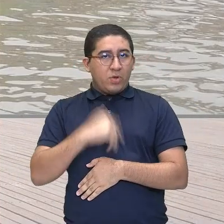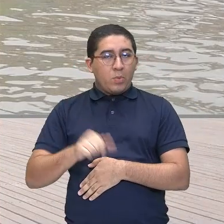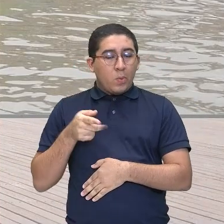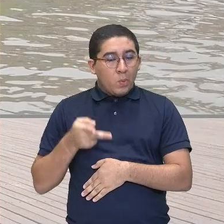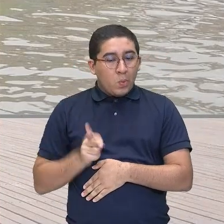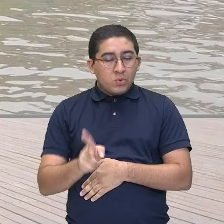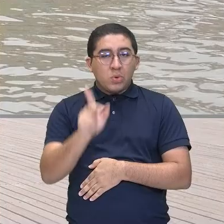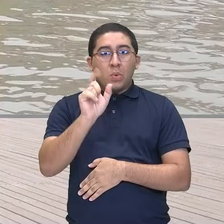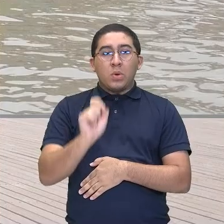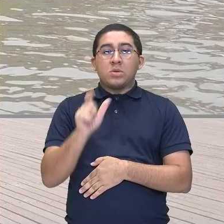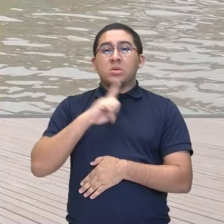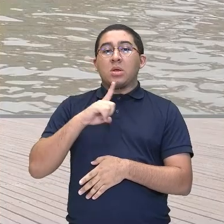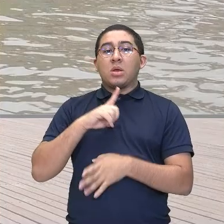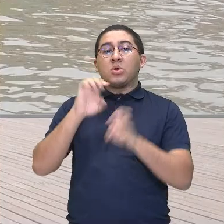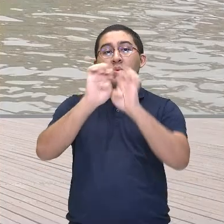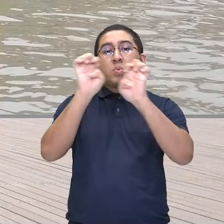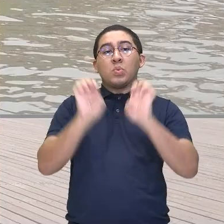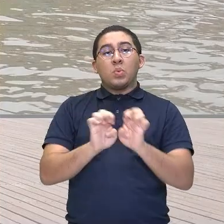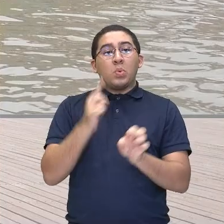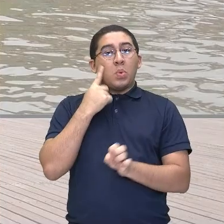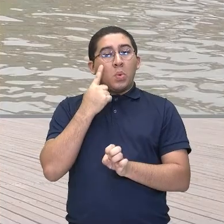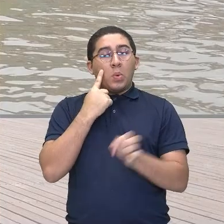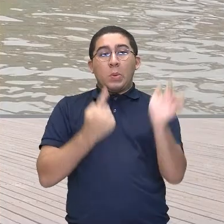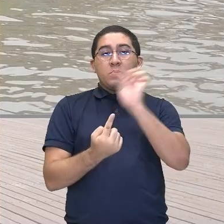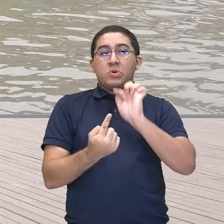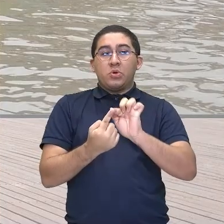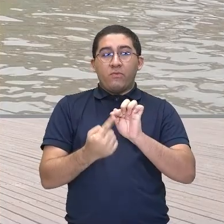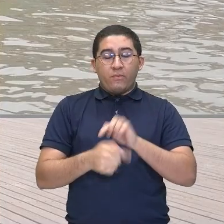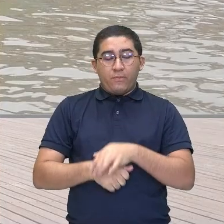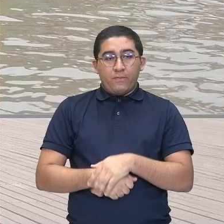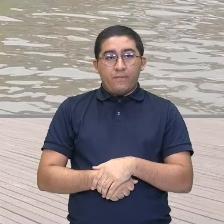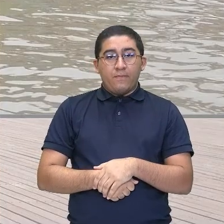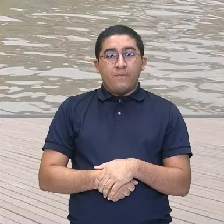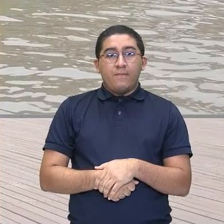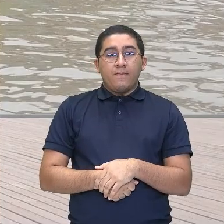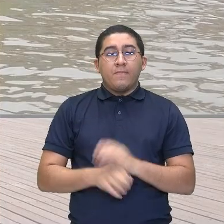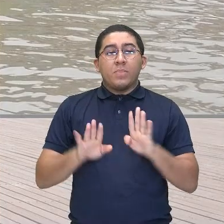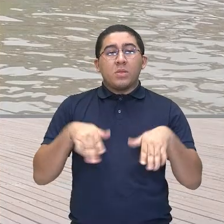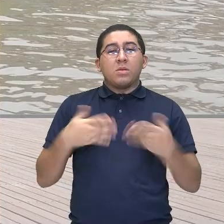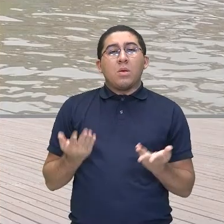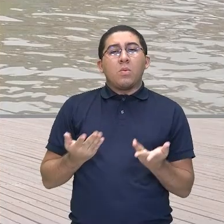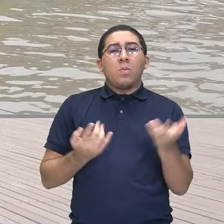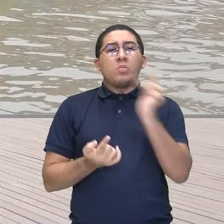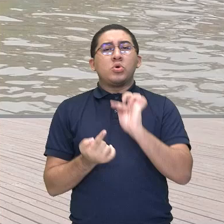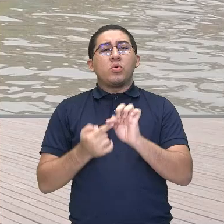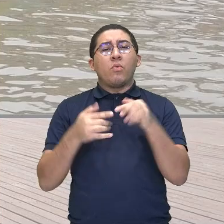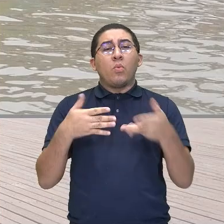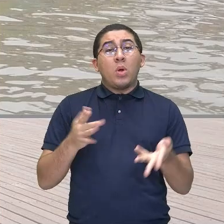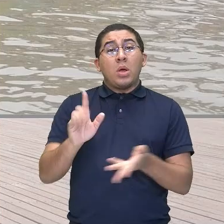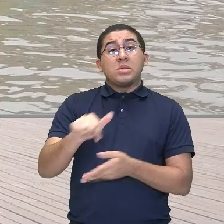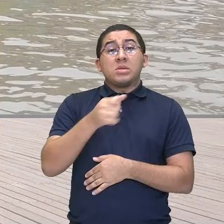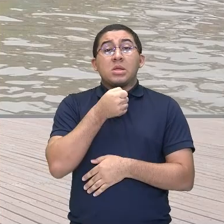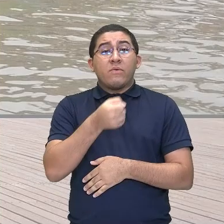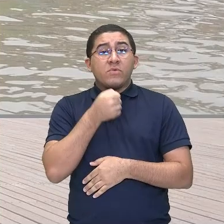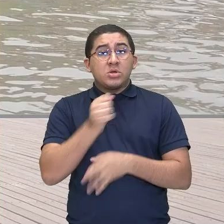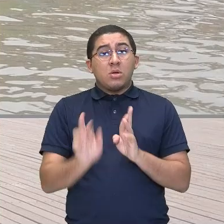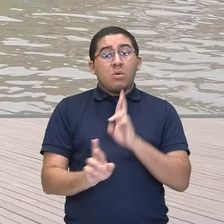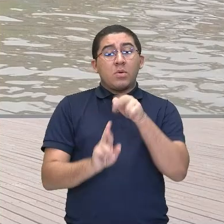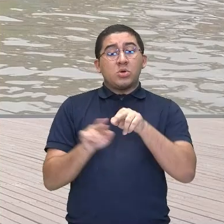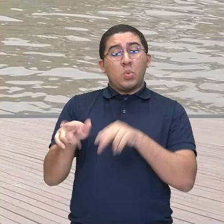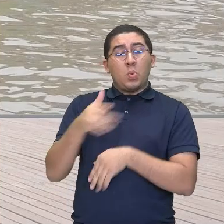vamos seguir aí com os objetivos da entrevista. Então, quais são os objetivos da entrevista sobre o senhor